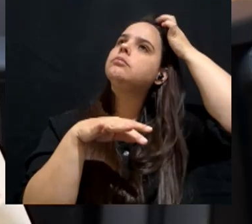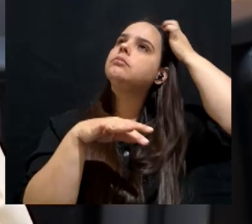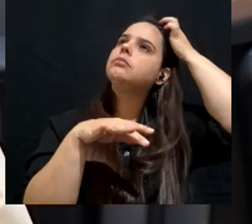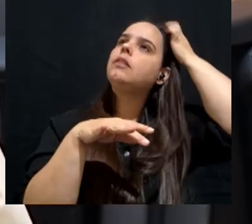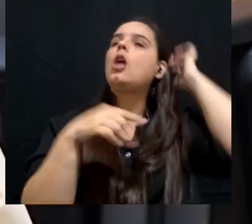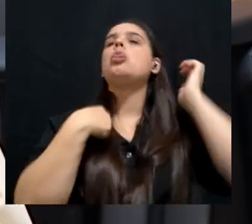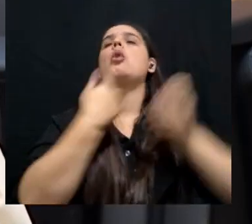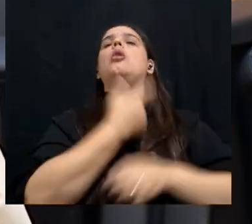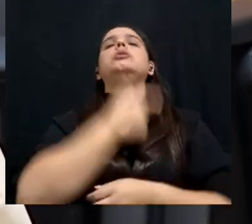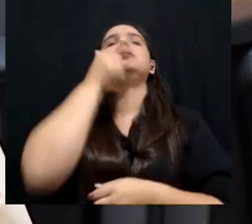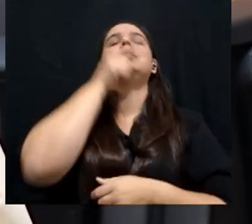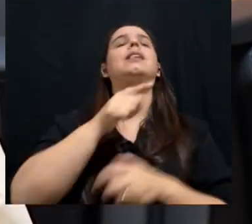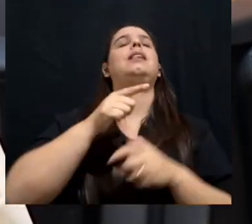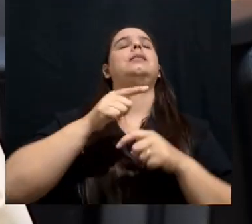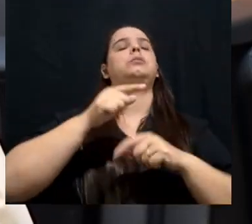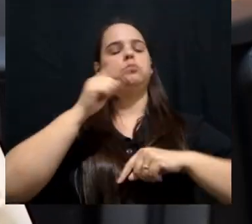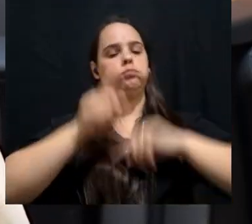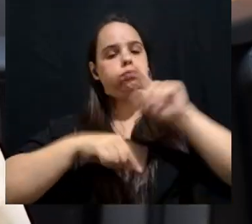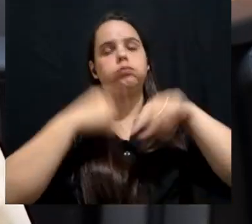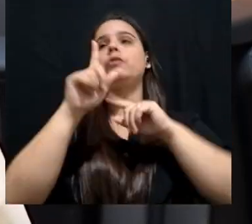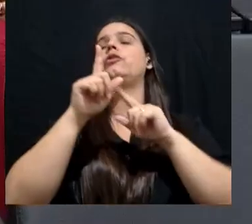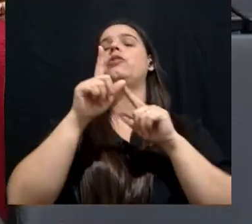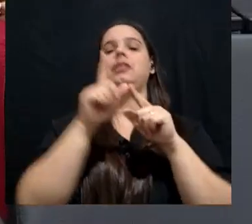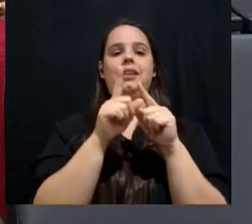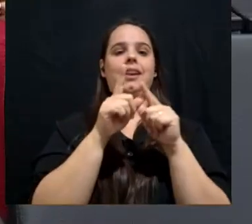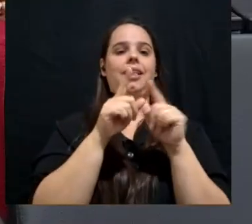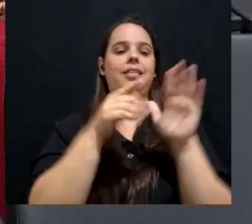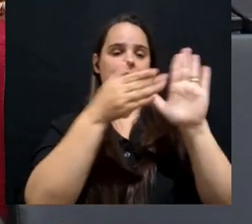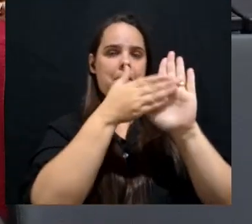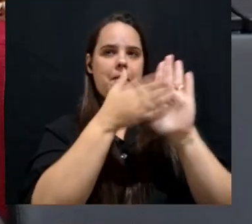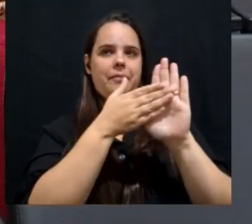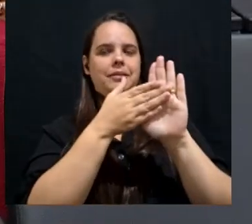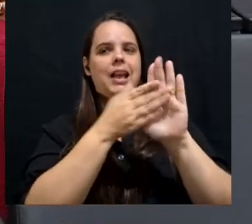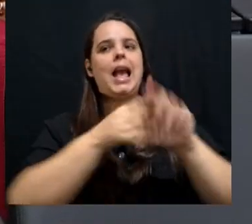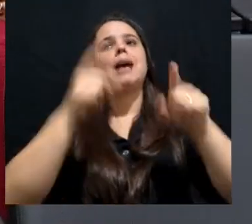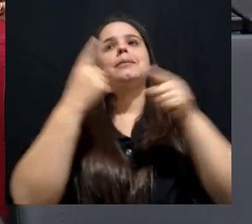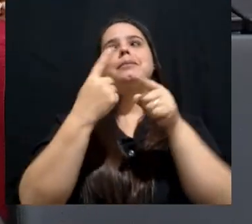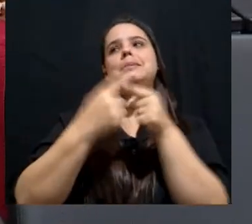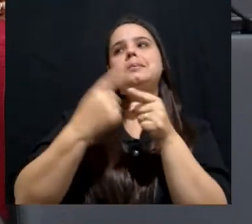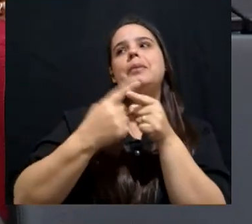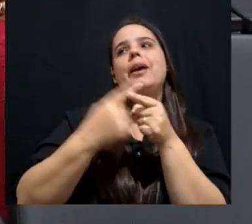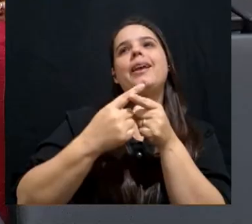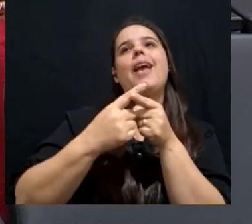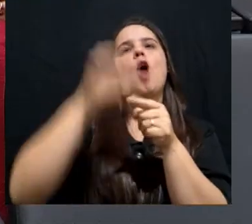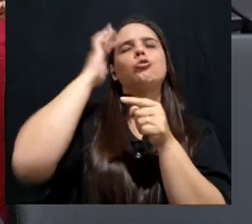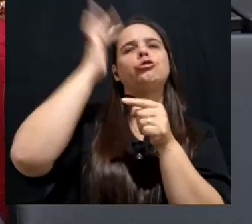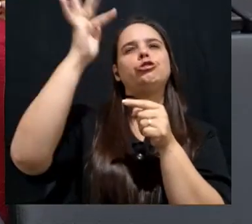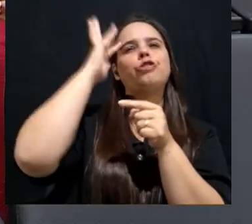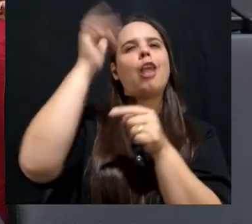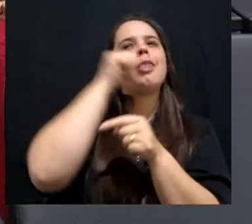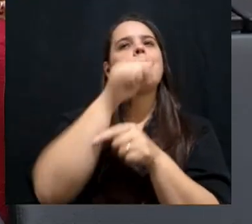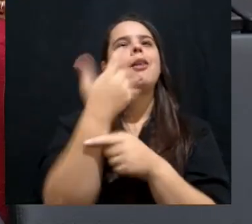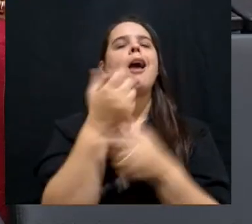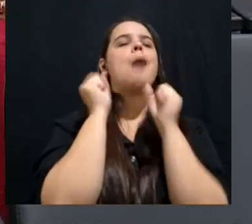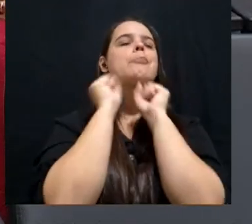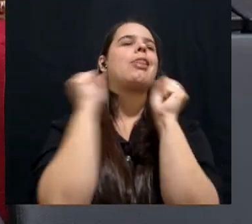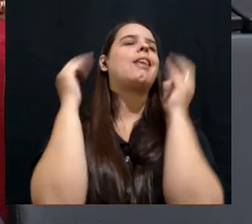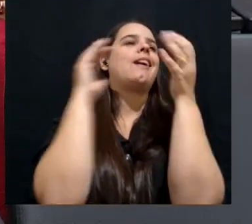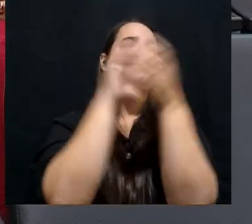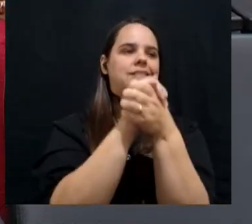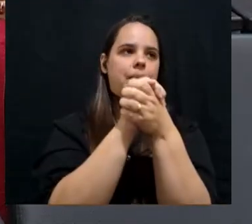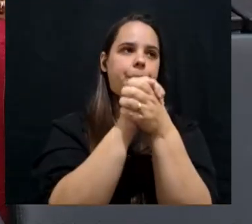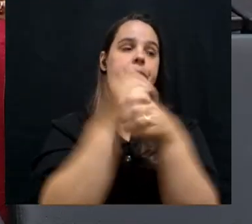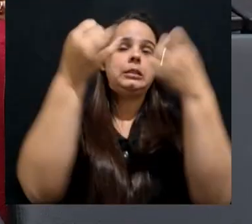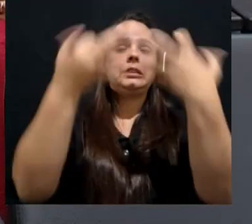pauta. E sem dizer que é um sonho de toda mulher, né, poder exatamente. casar. A pessoa, de repente, ela tem esse sonho e não